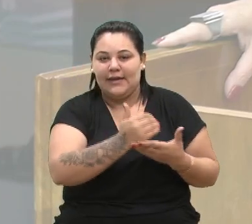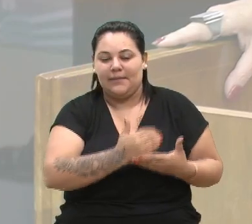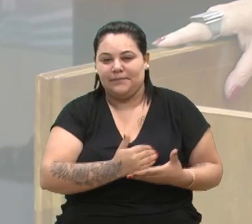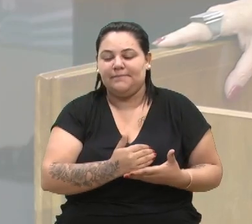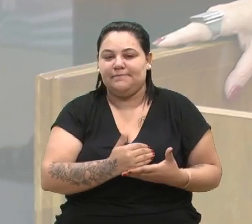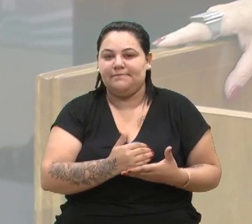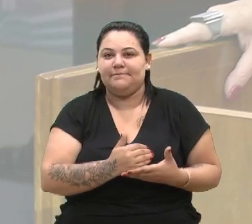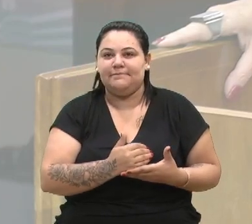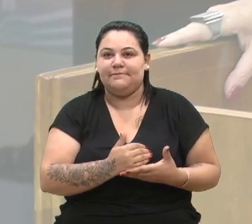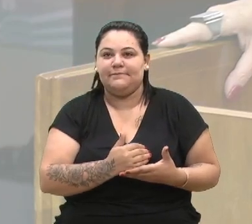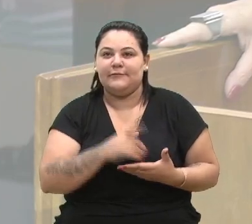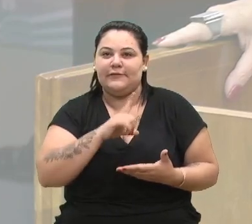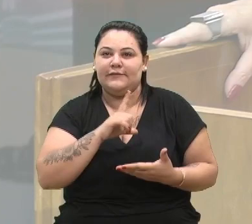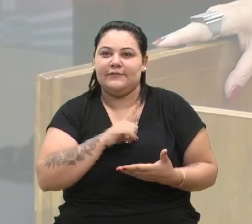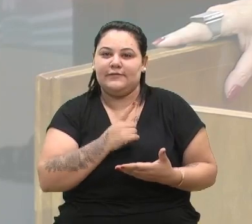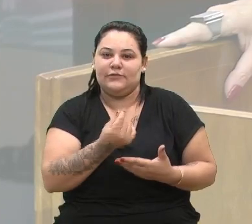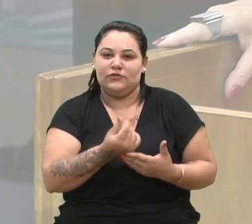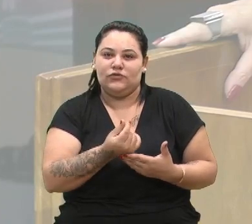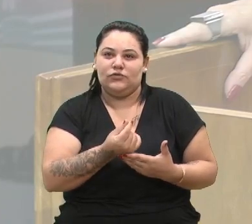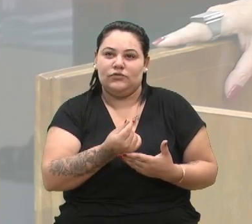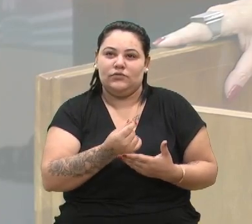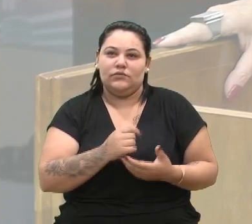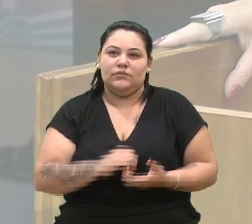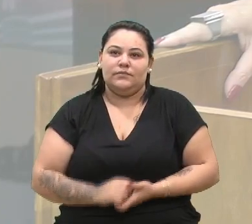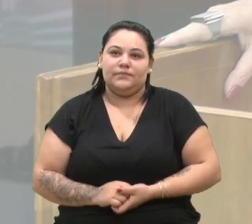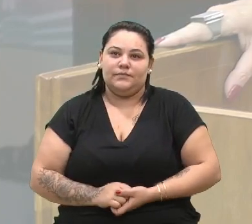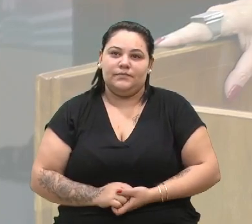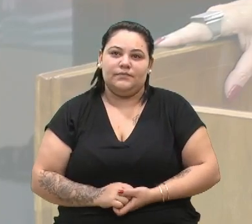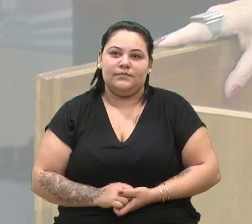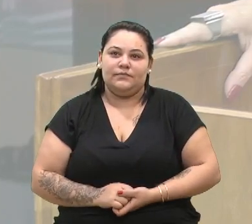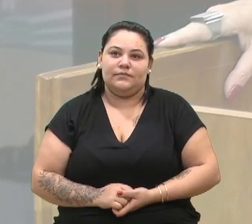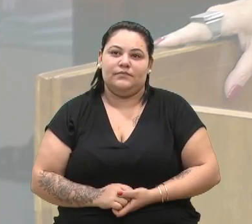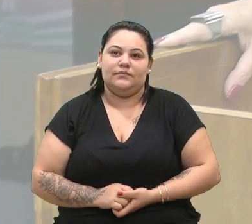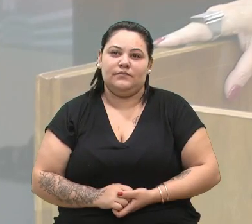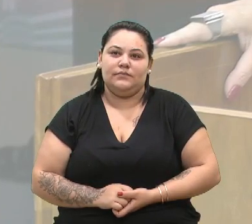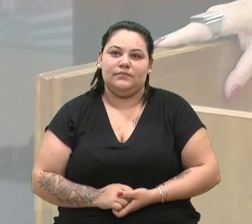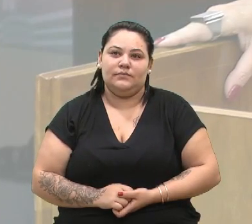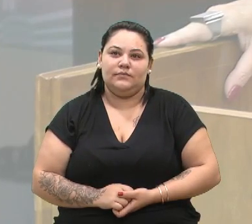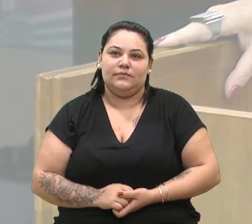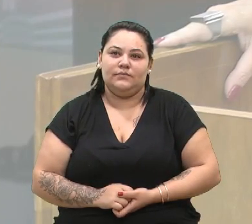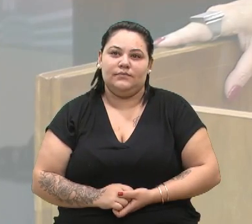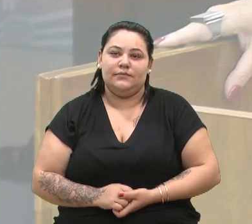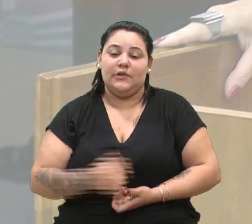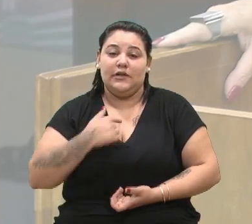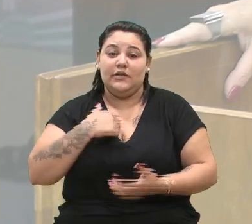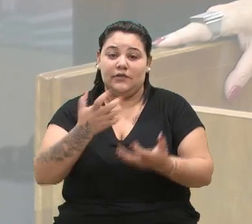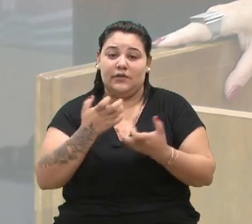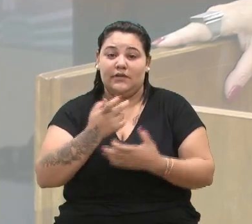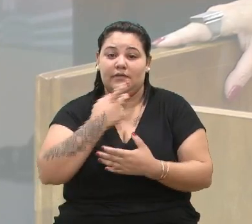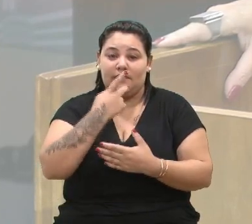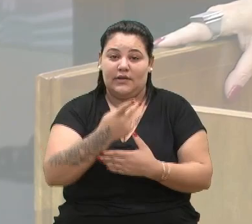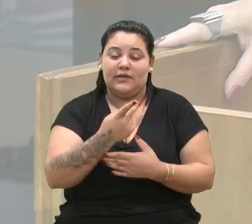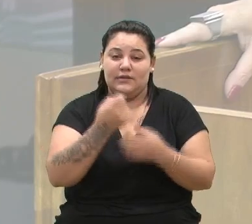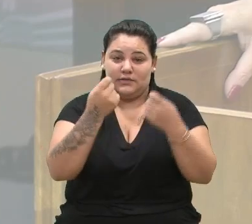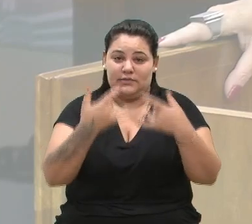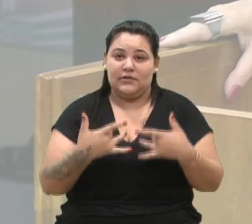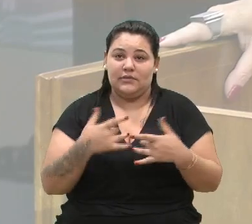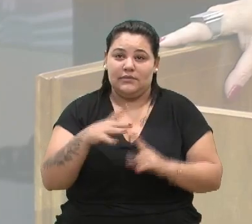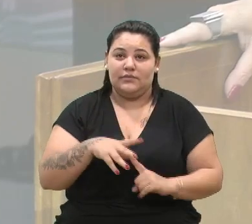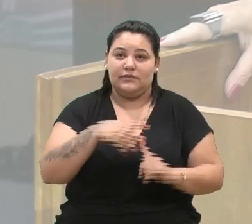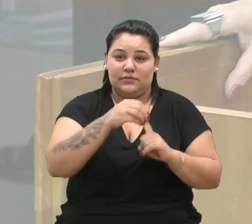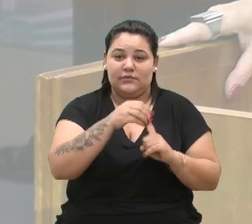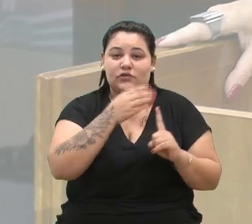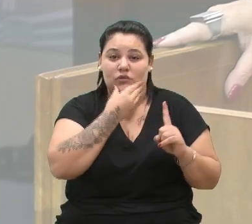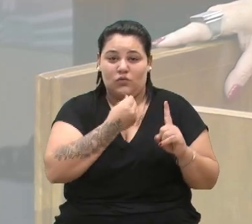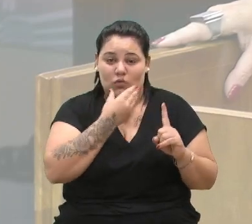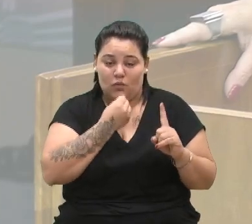né, do Daniel Alves. Mas eu queria dizer e conclamar, principalmente aos homens que